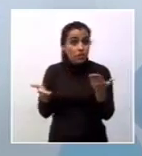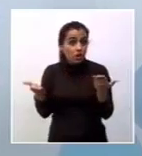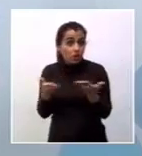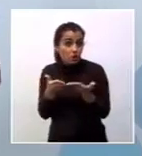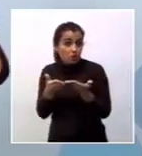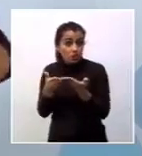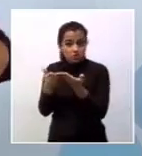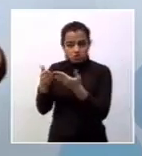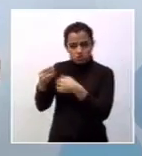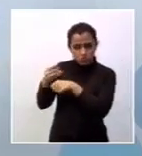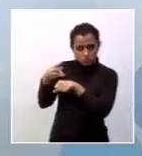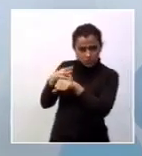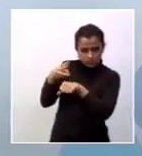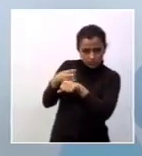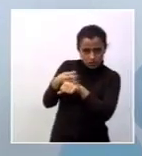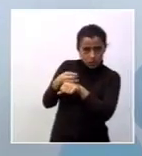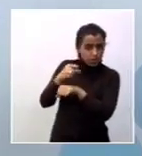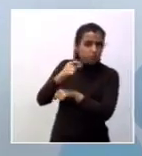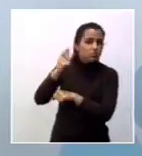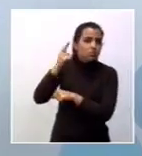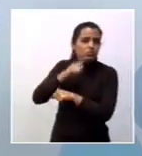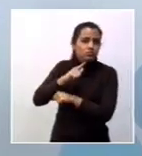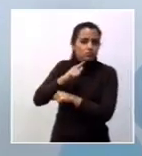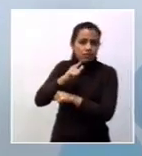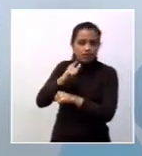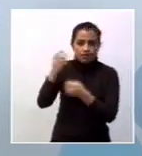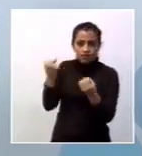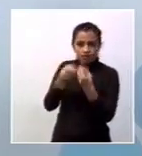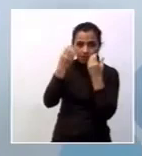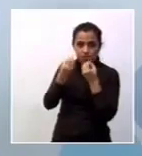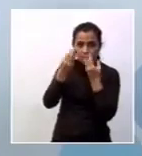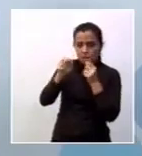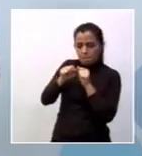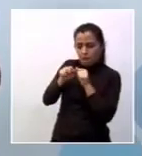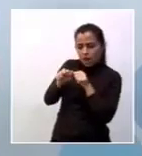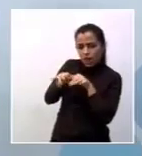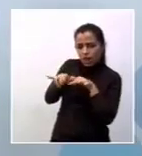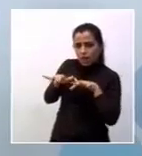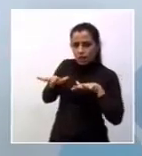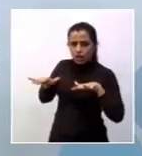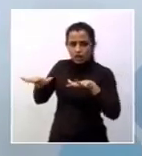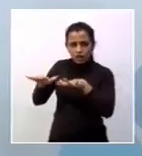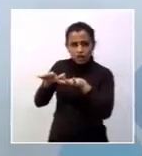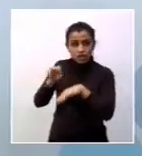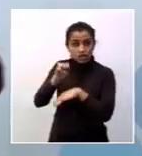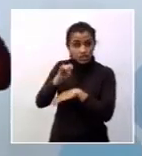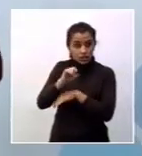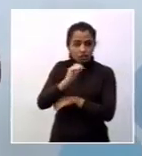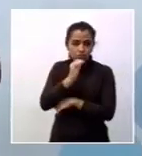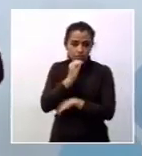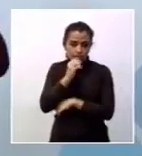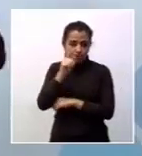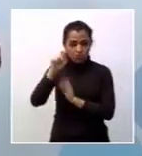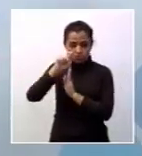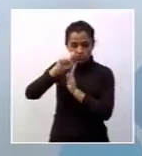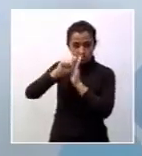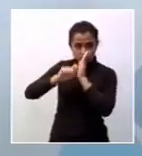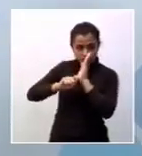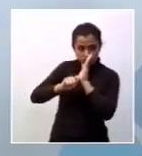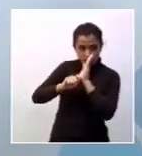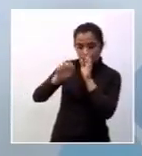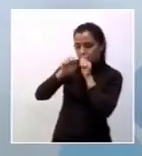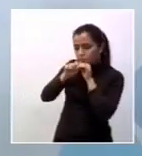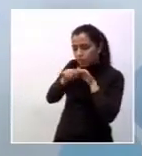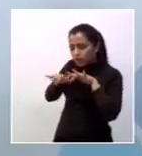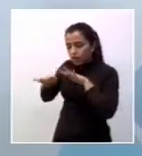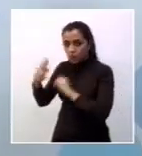mesma informação para várias pessoas, tá? Quando ela já foi compartilhada, tá? Então, por exemplo, se eu escrevi um texto e eu compartilho para 4